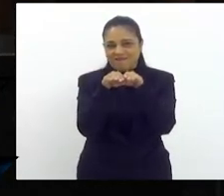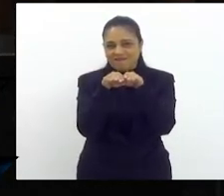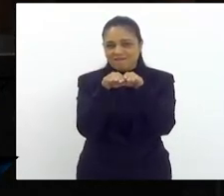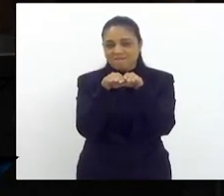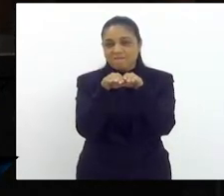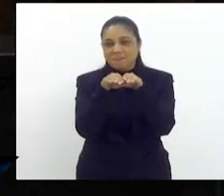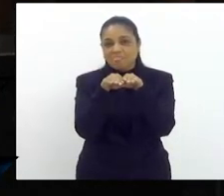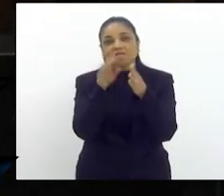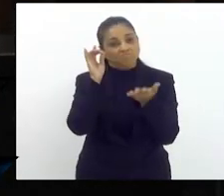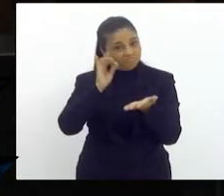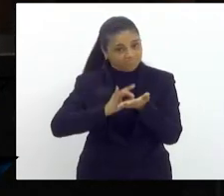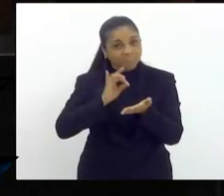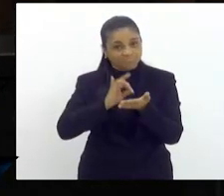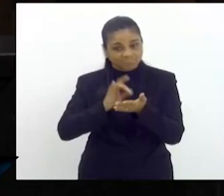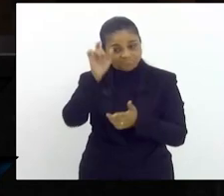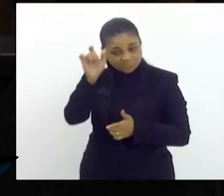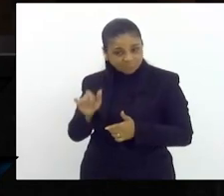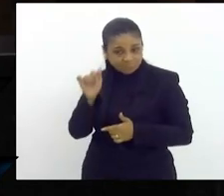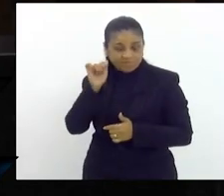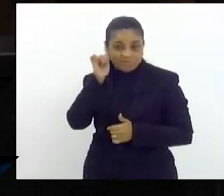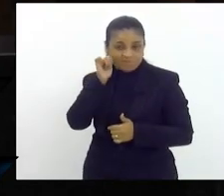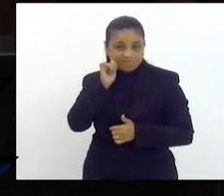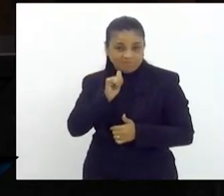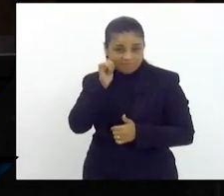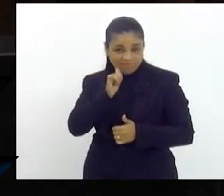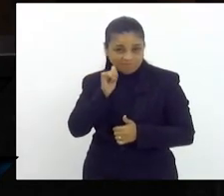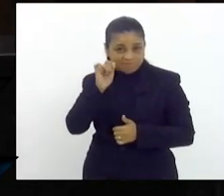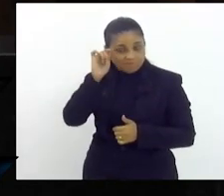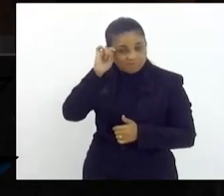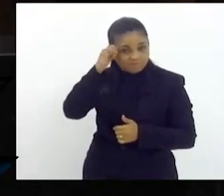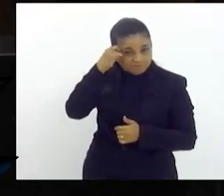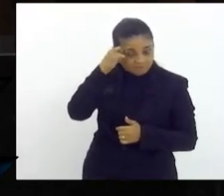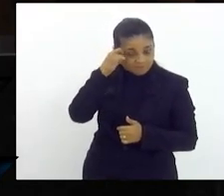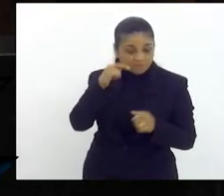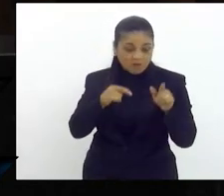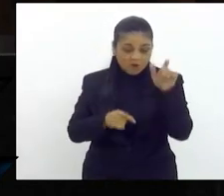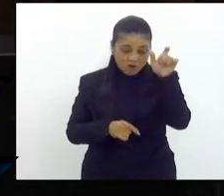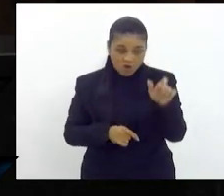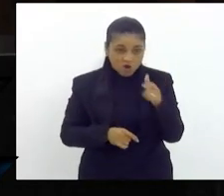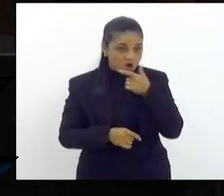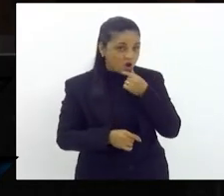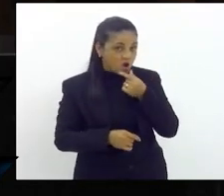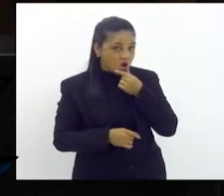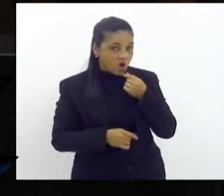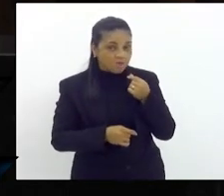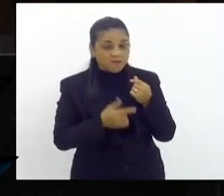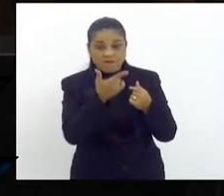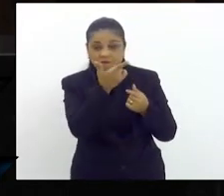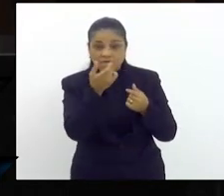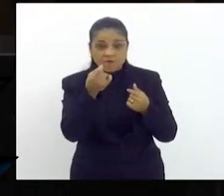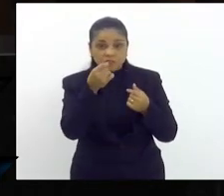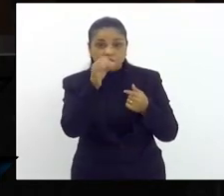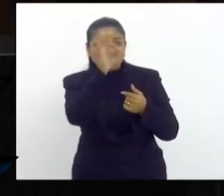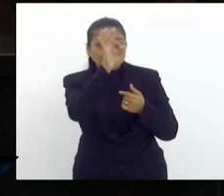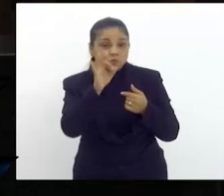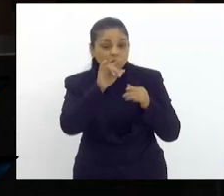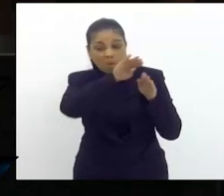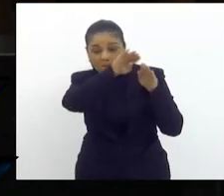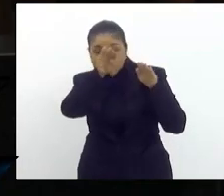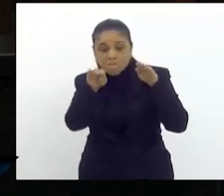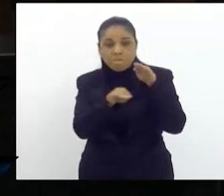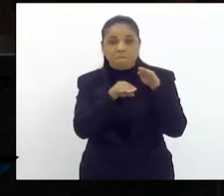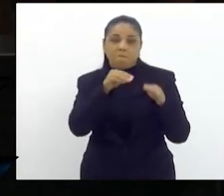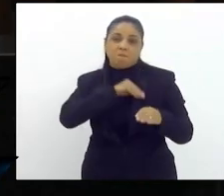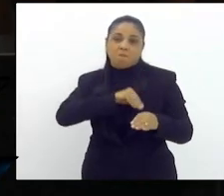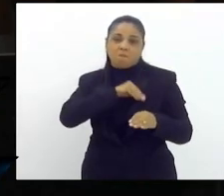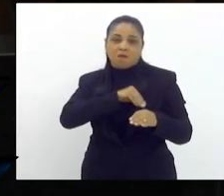é que uma mulher branca em relação a um homem a um homem recebe pelo menos 20% a menos que esse